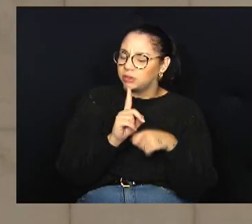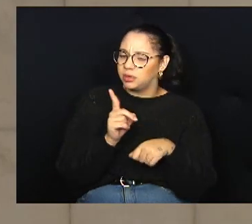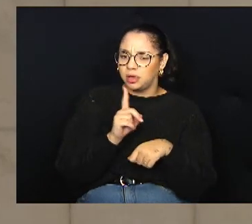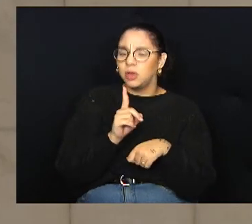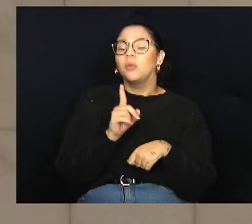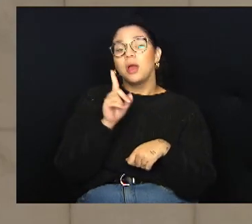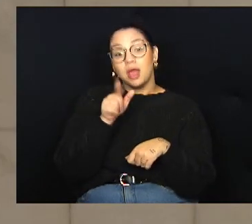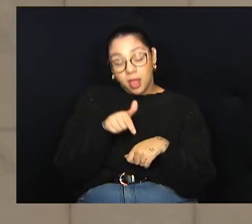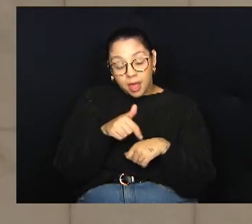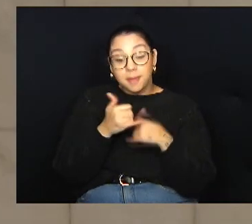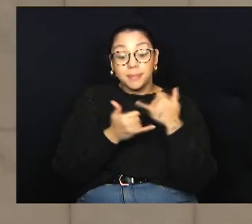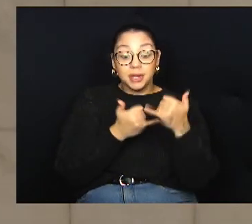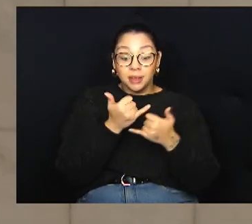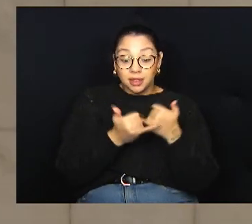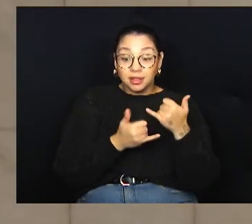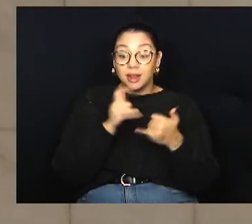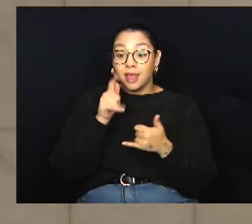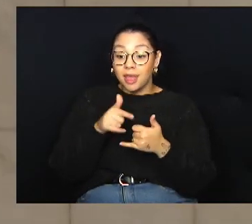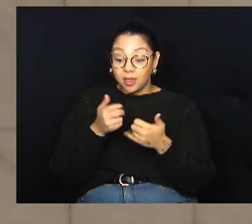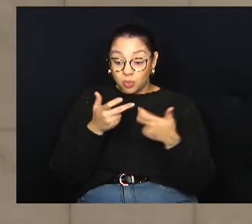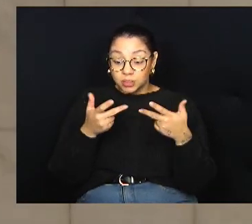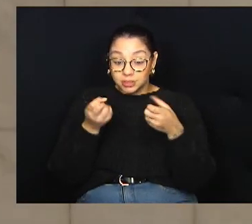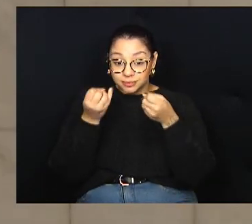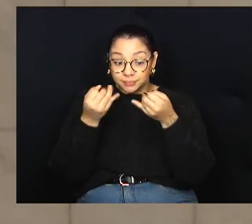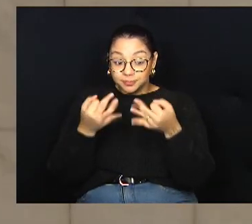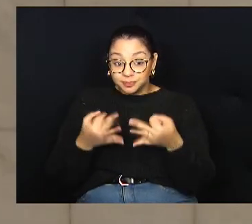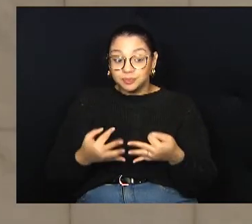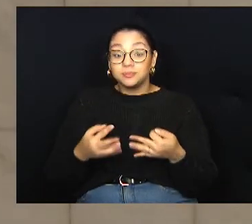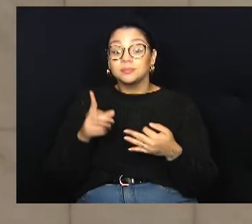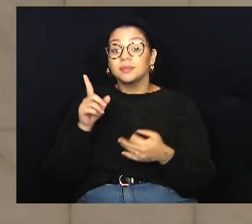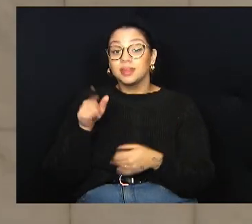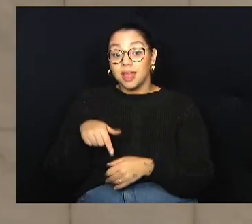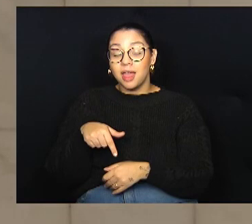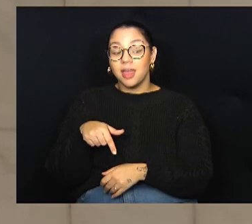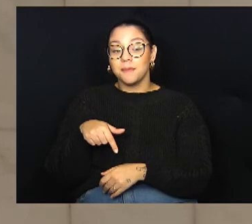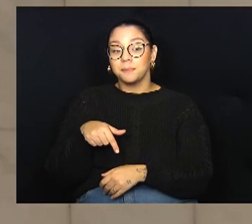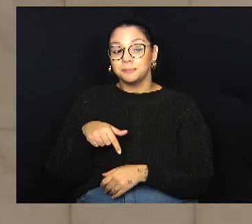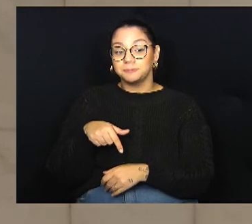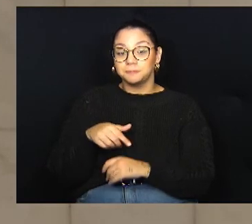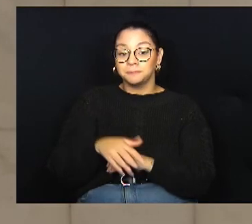de justificativas que vão